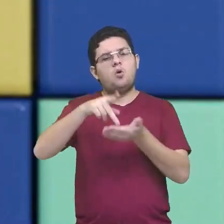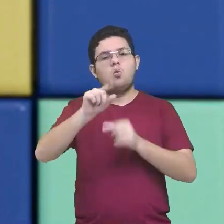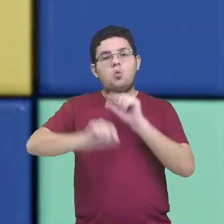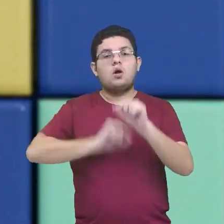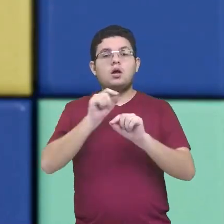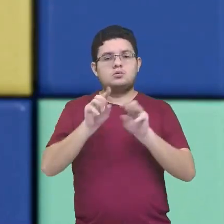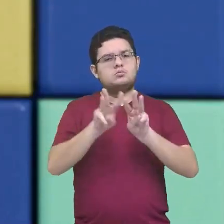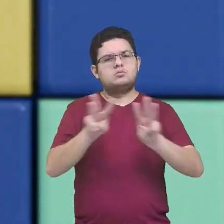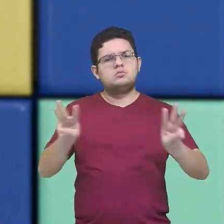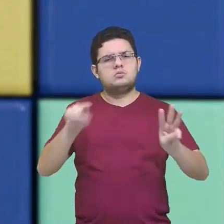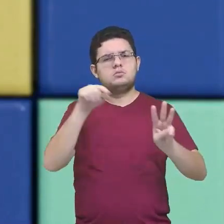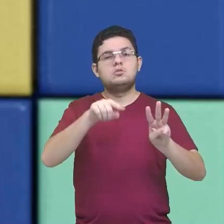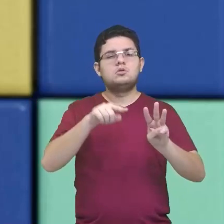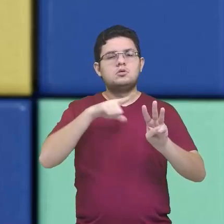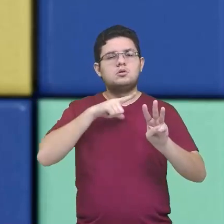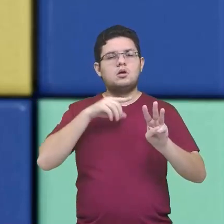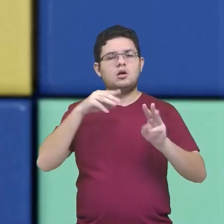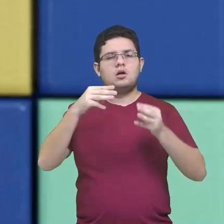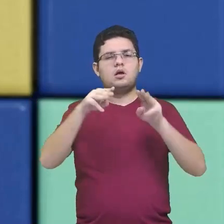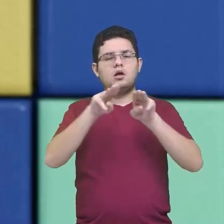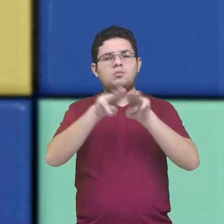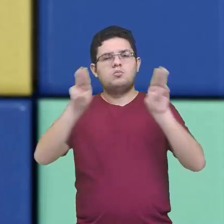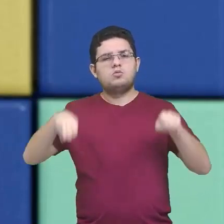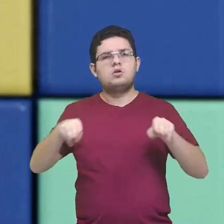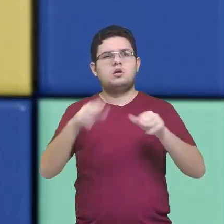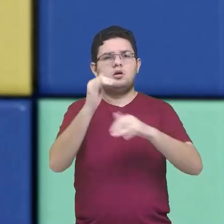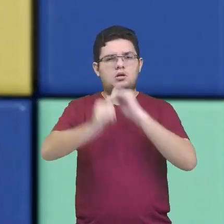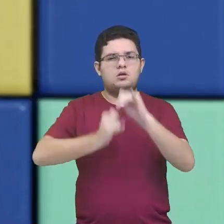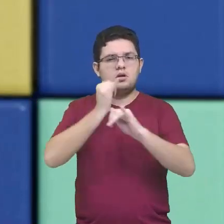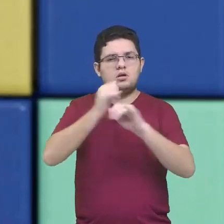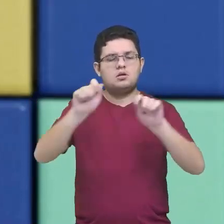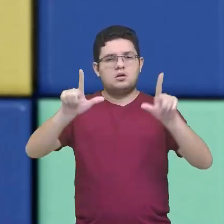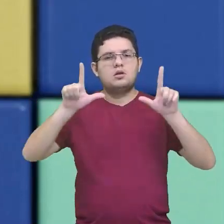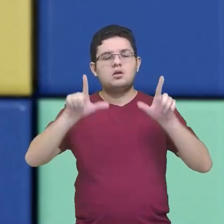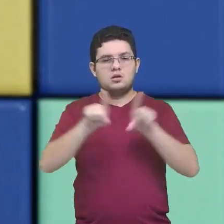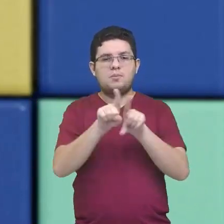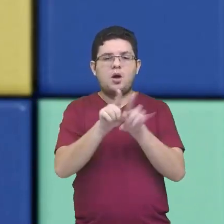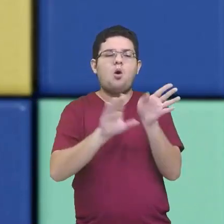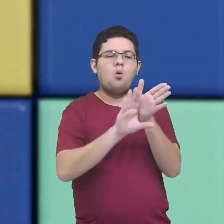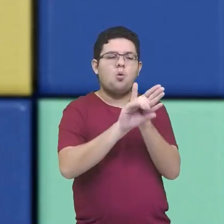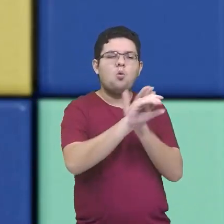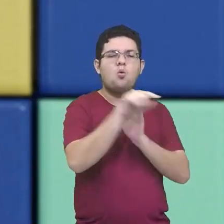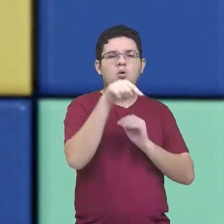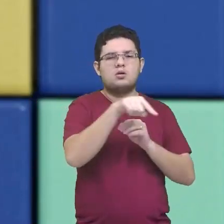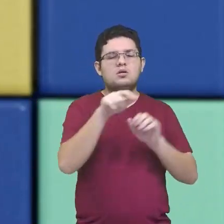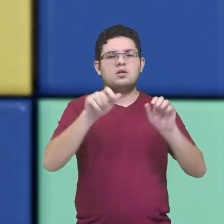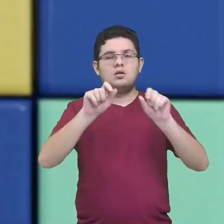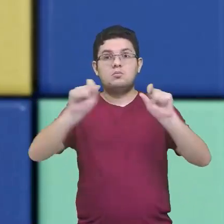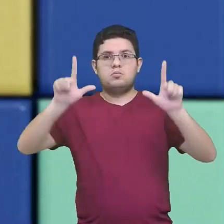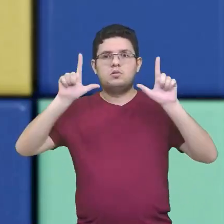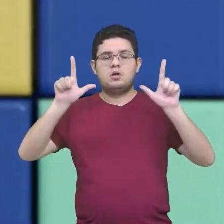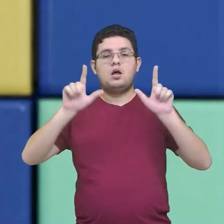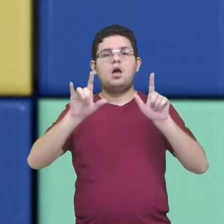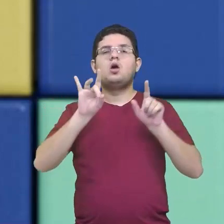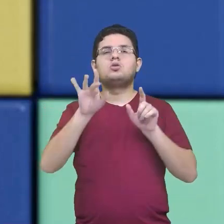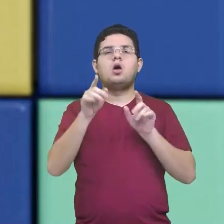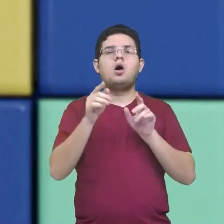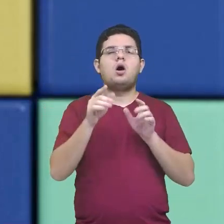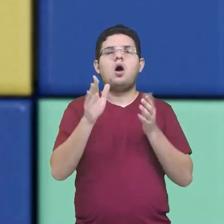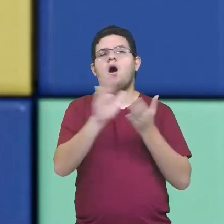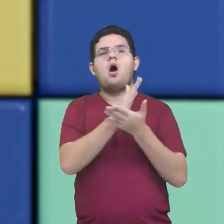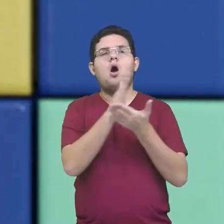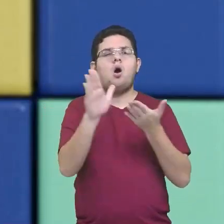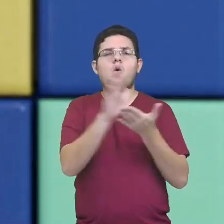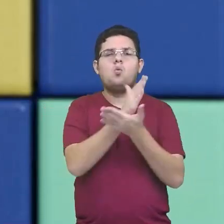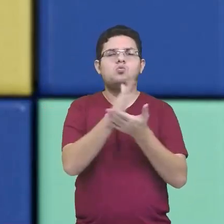para vocês, quanto do que está disponível no Google Arte e Cultura, são uma palhinha do que tem nesses museus. Lógico